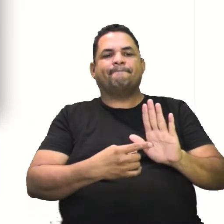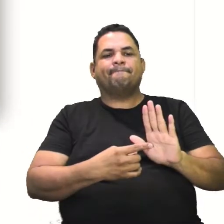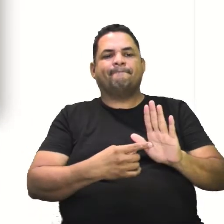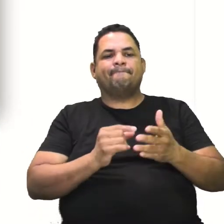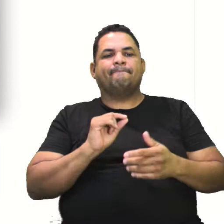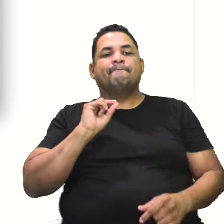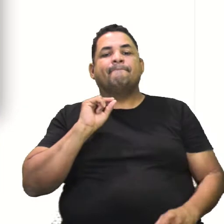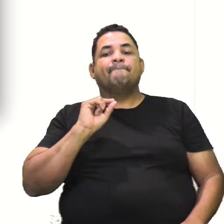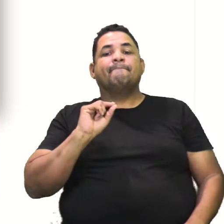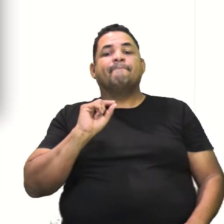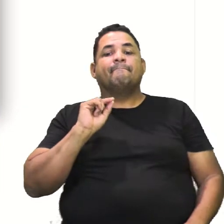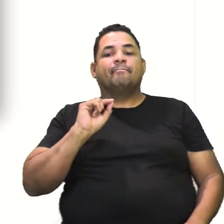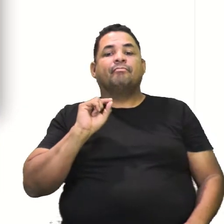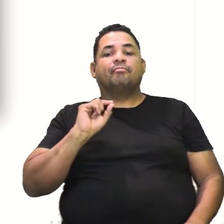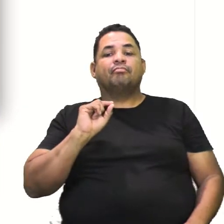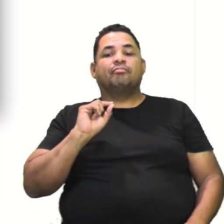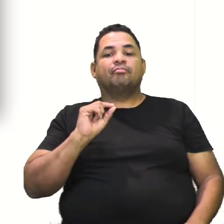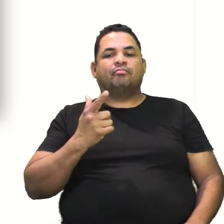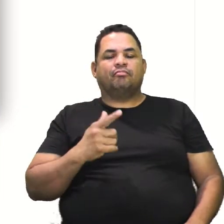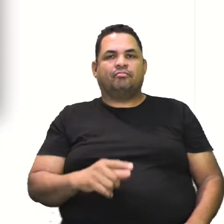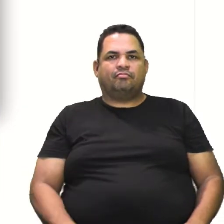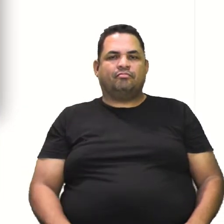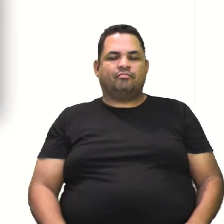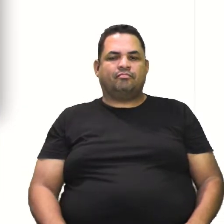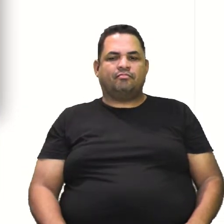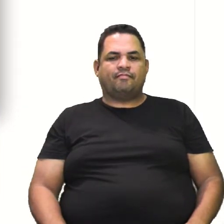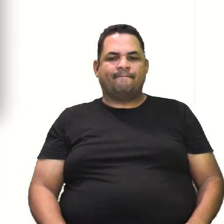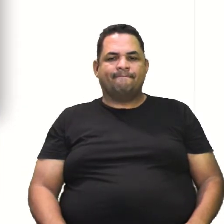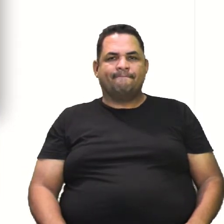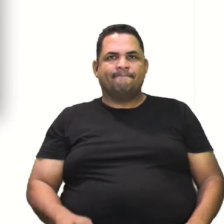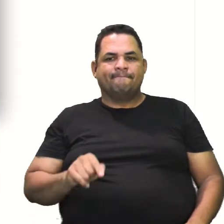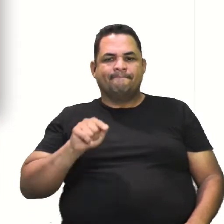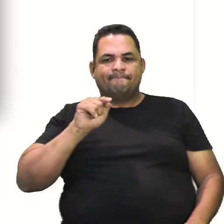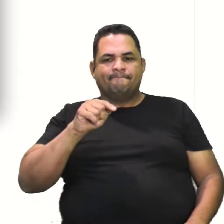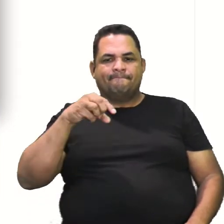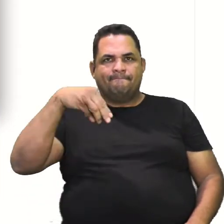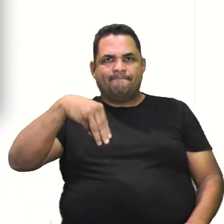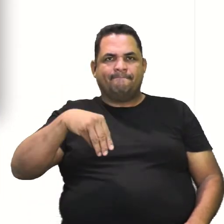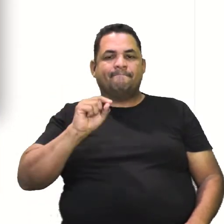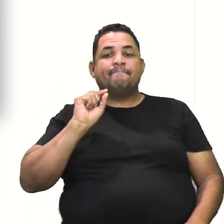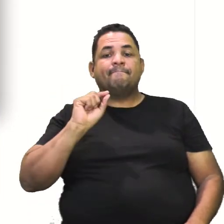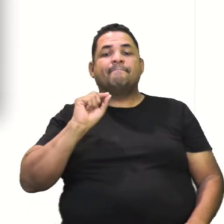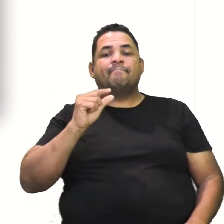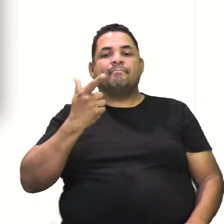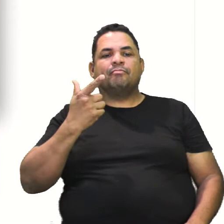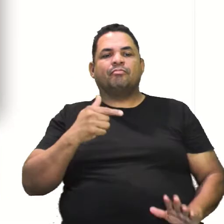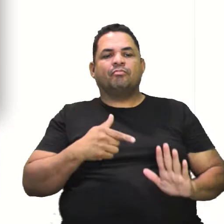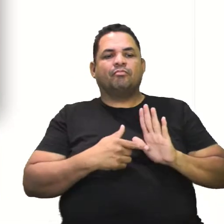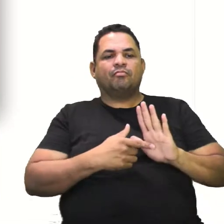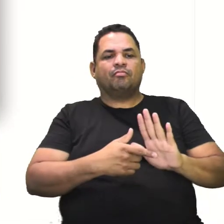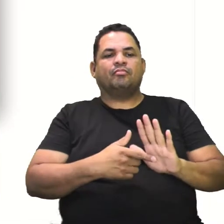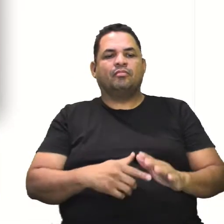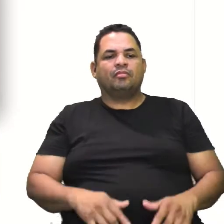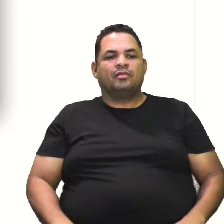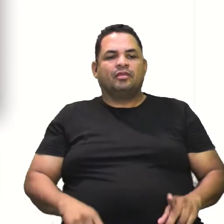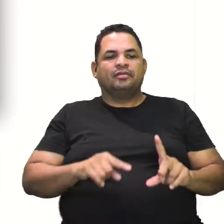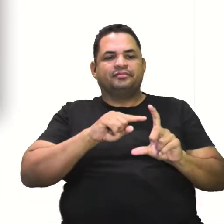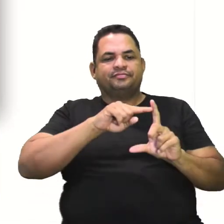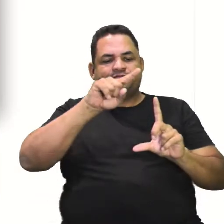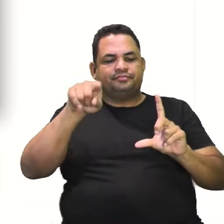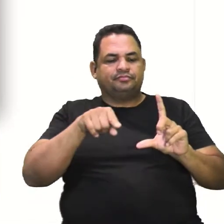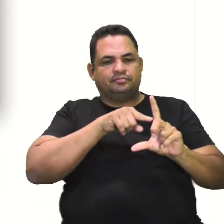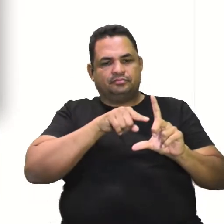indicado na figura, é o quê? Esse ponto M aí, ele determina o quê? O raio